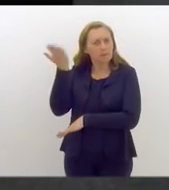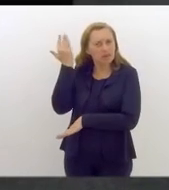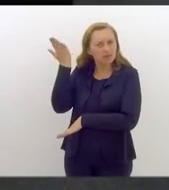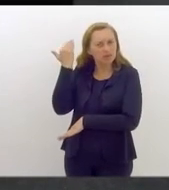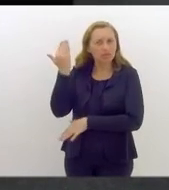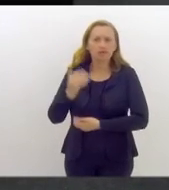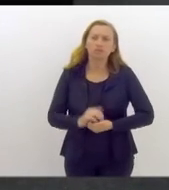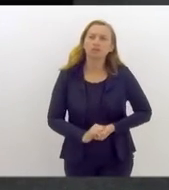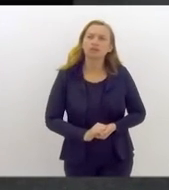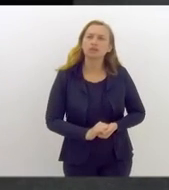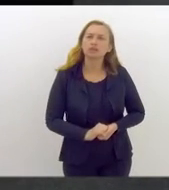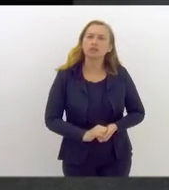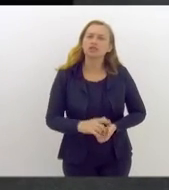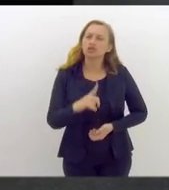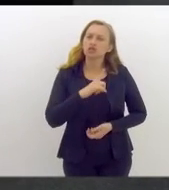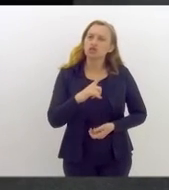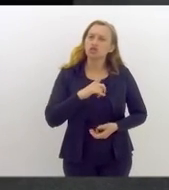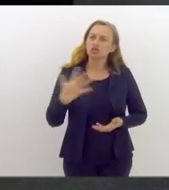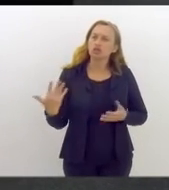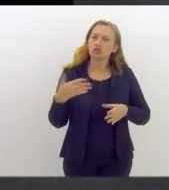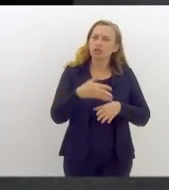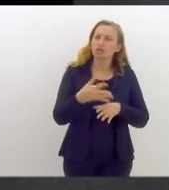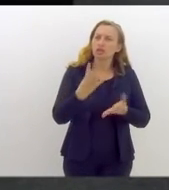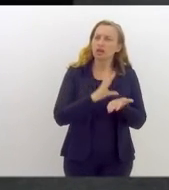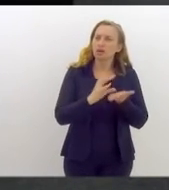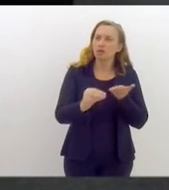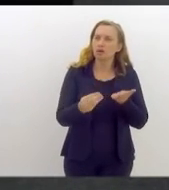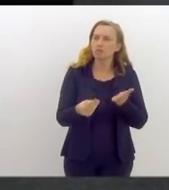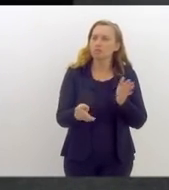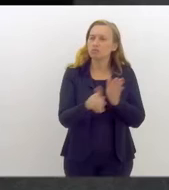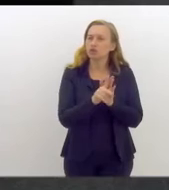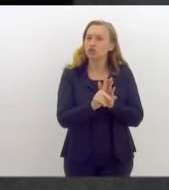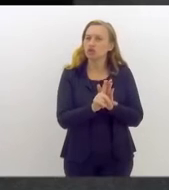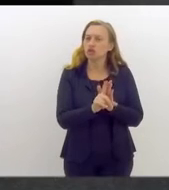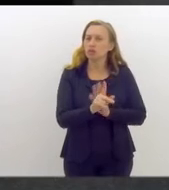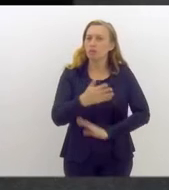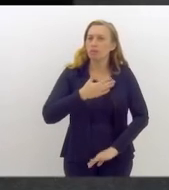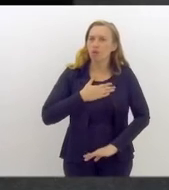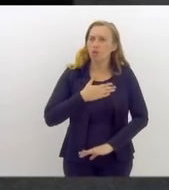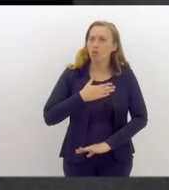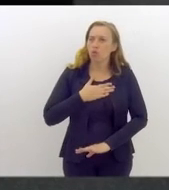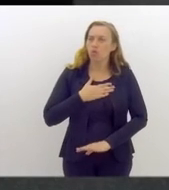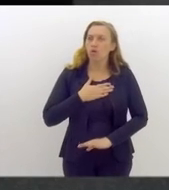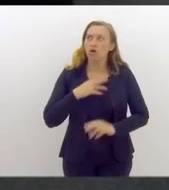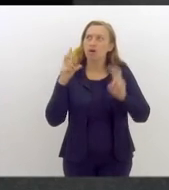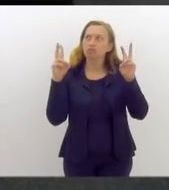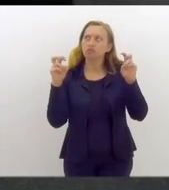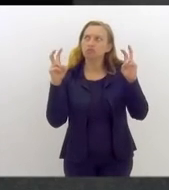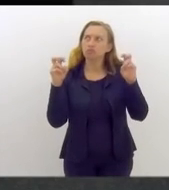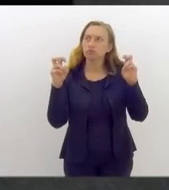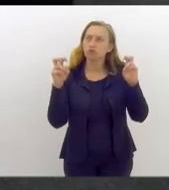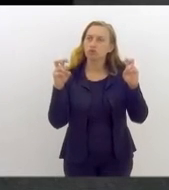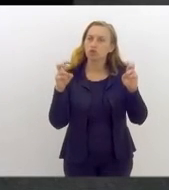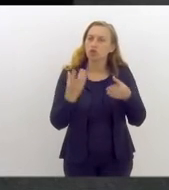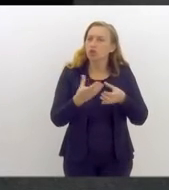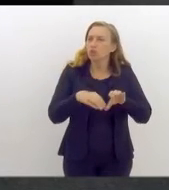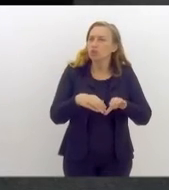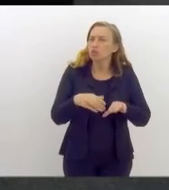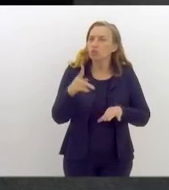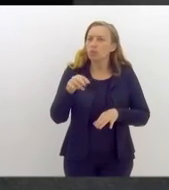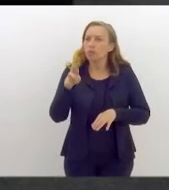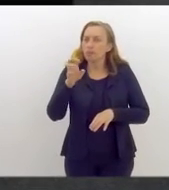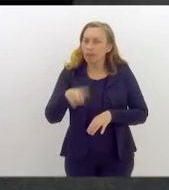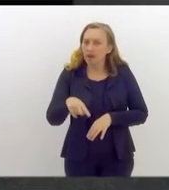retrasada, tinha entrado na pauta um projeto de lei de minha autoria sobre cursos pré-vestibulares